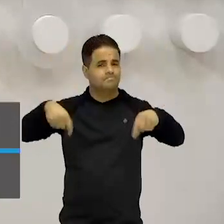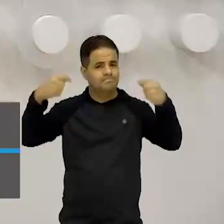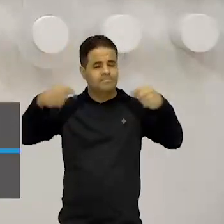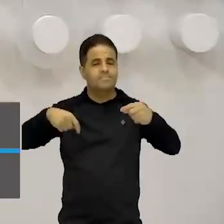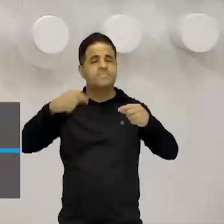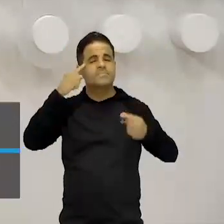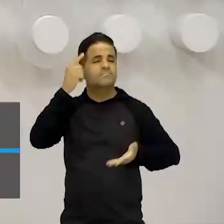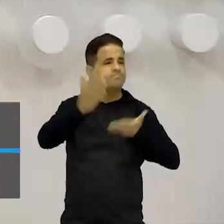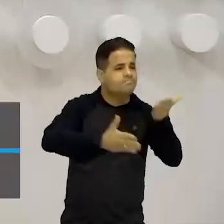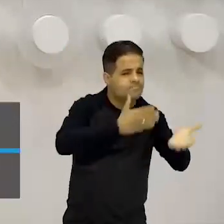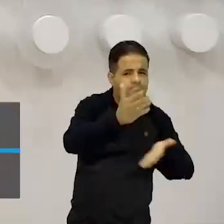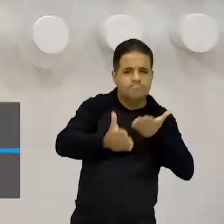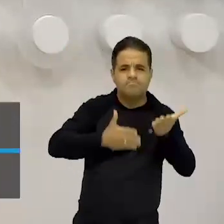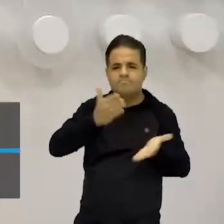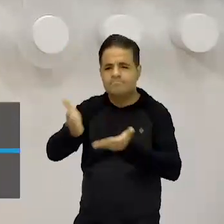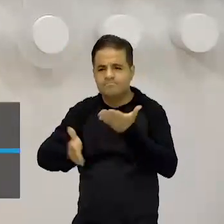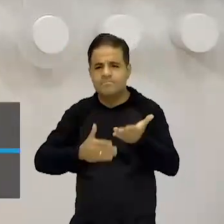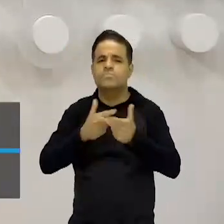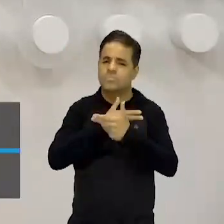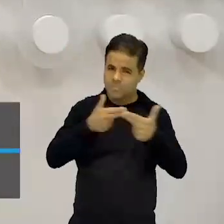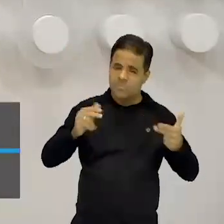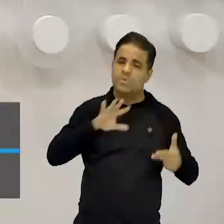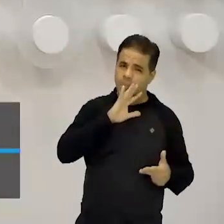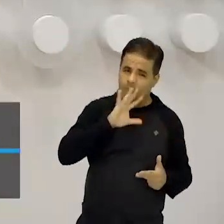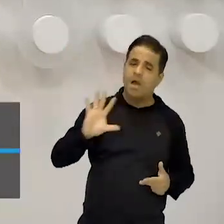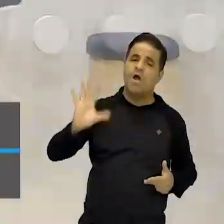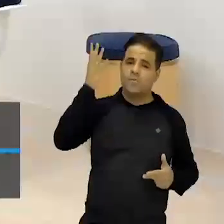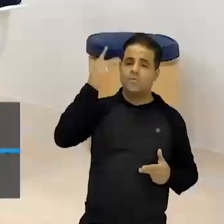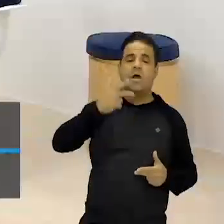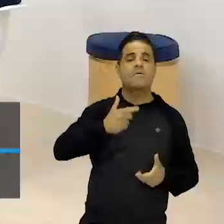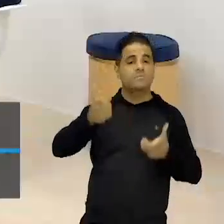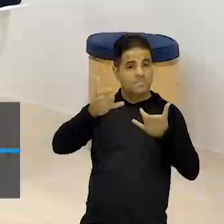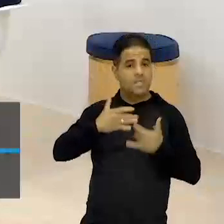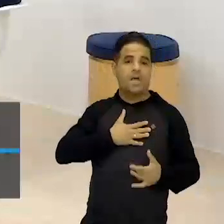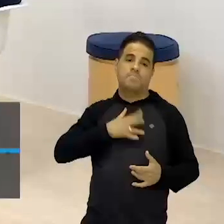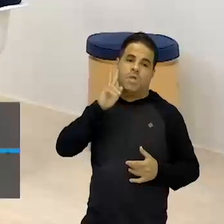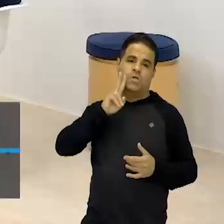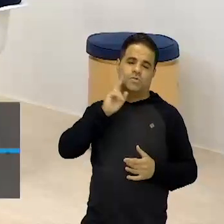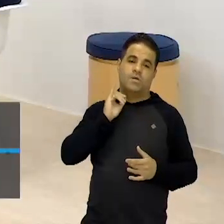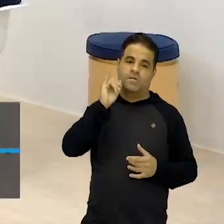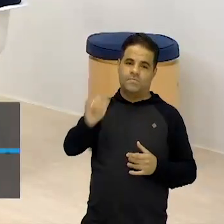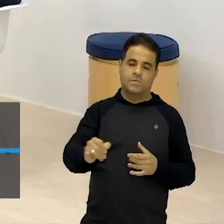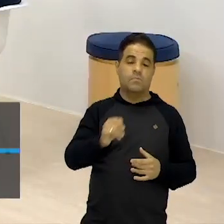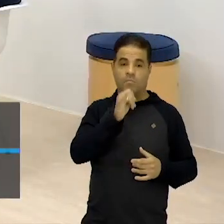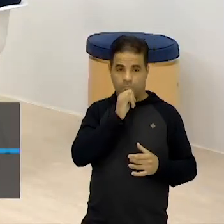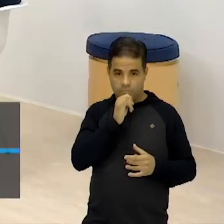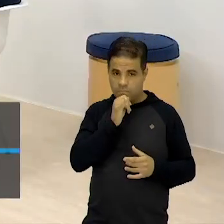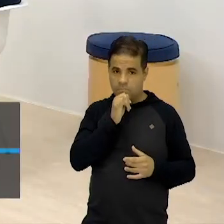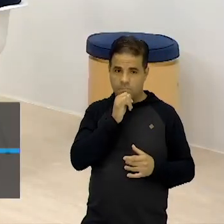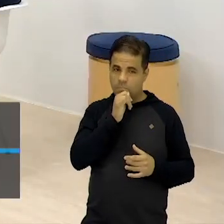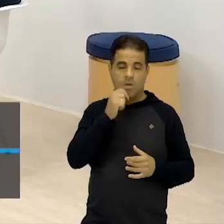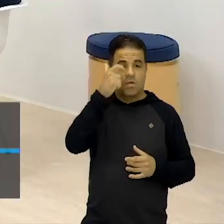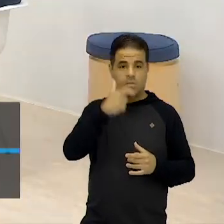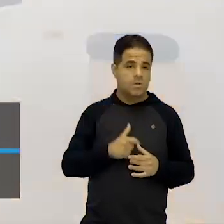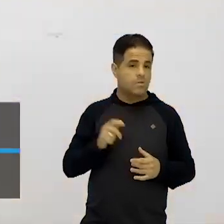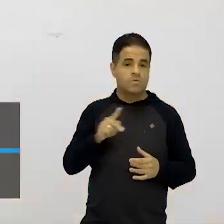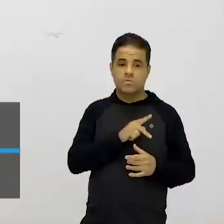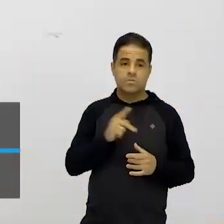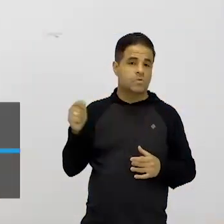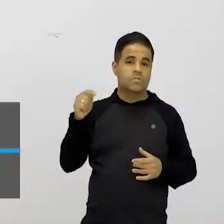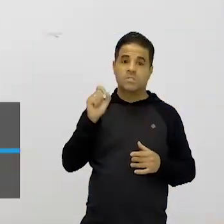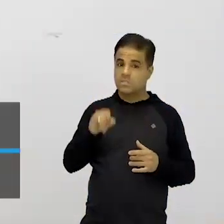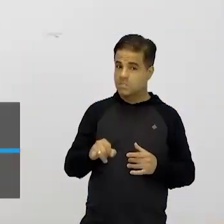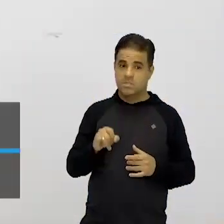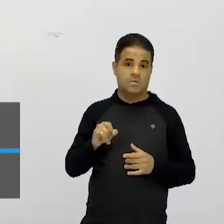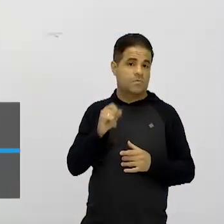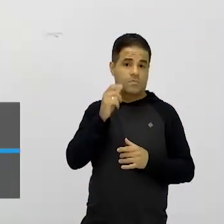que eles lidam com os tropeços. E aí eu falo para eles da minha história. Então, por exemplo, não era para mim ser professora, eu não estaria aqui